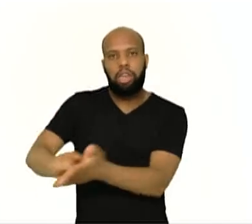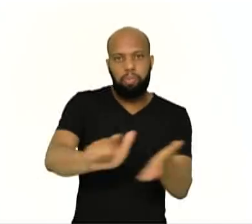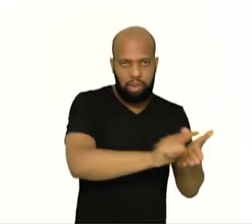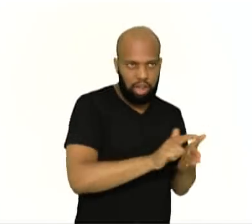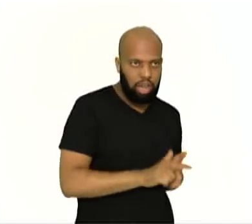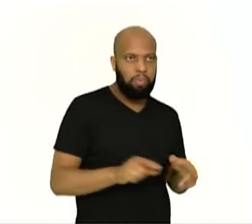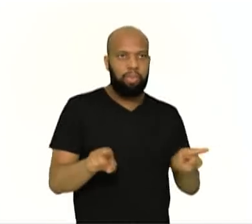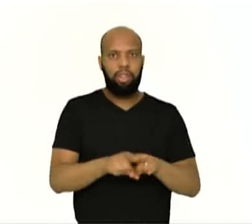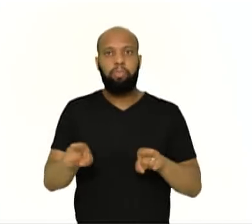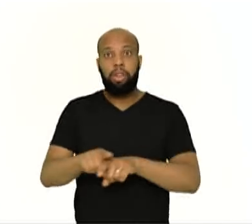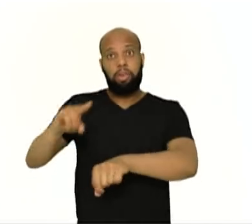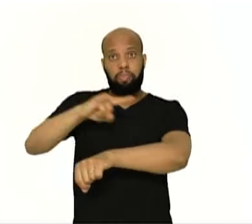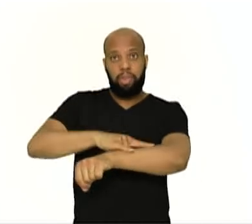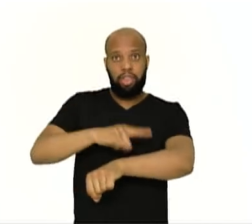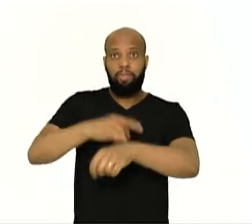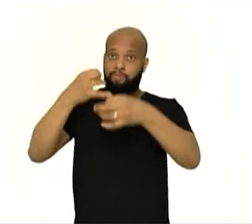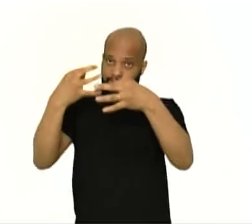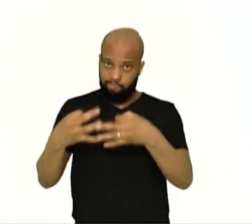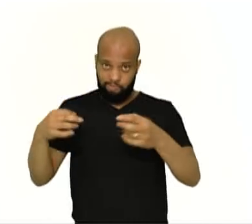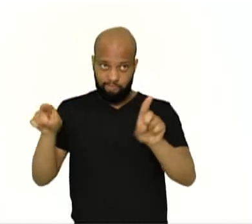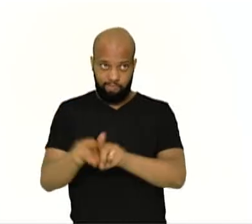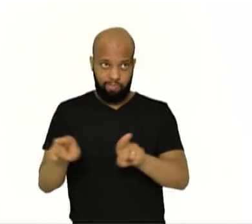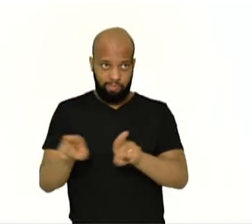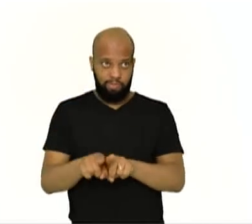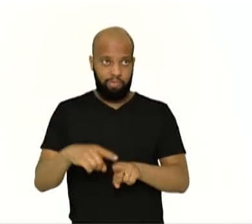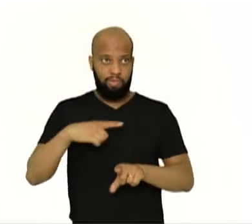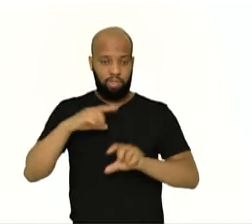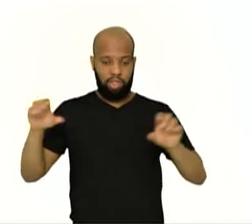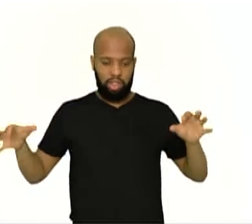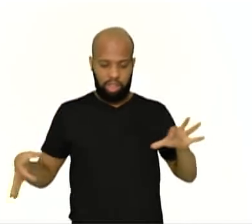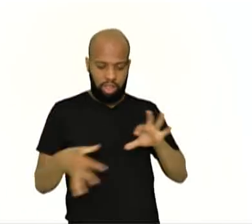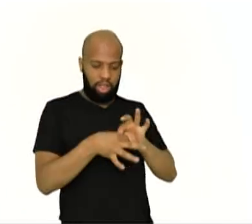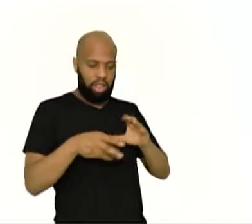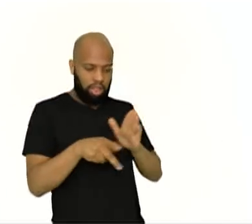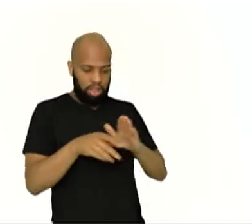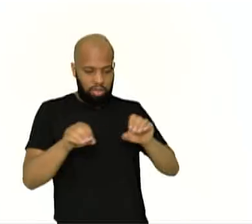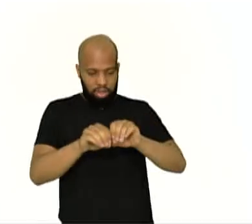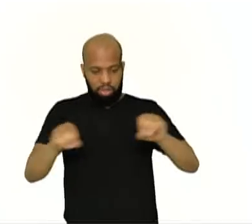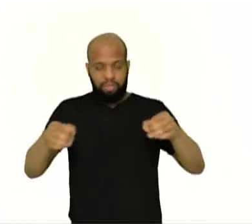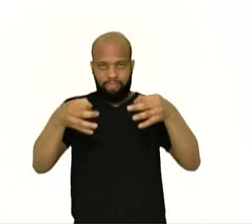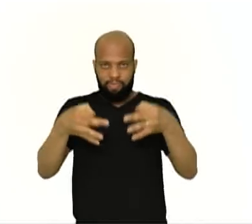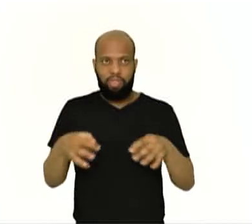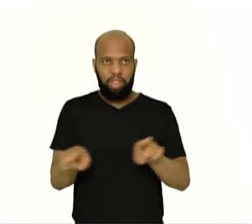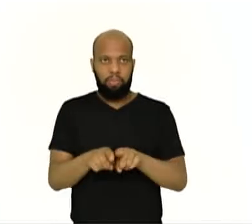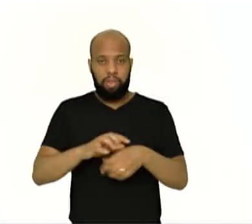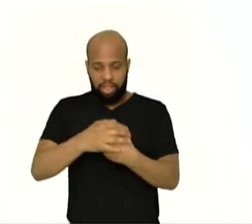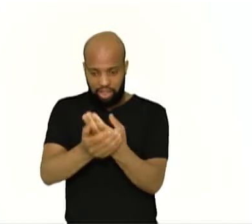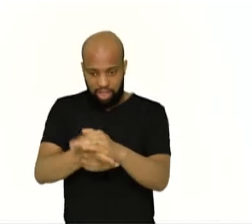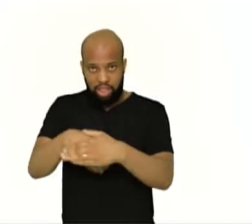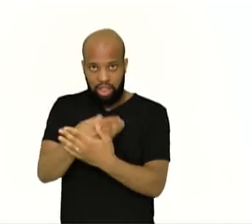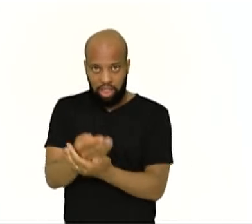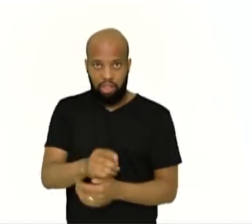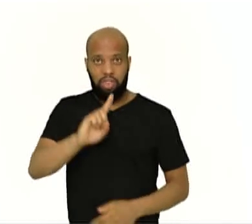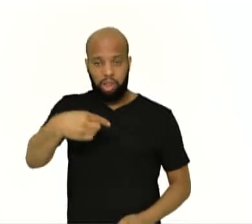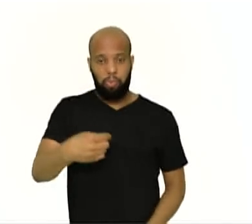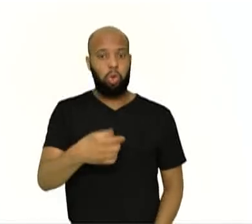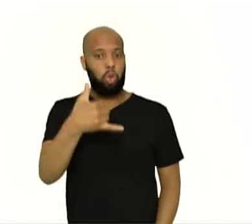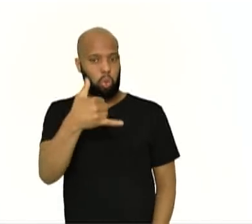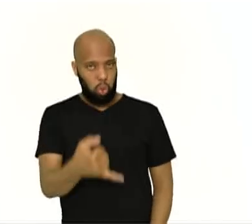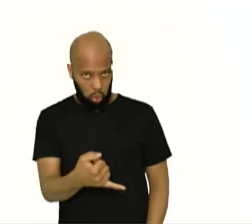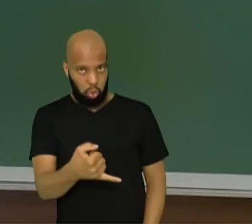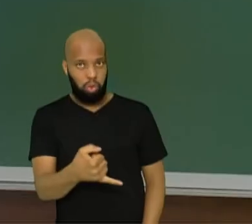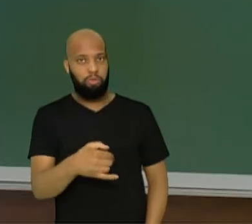instalações sanitárias adequadas, ou seja, banheiro ligado à rede de esgoto, lavar bem as mãos após a defecação, ou